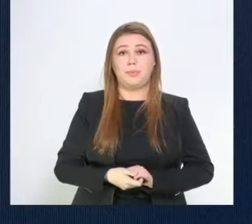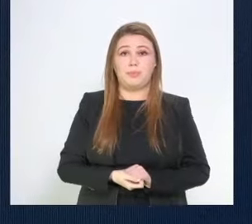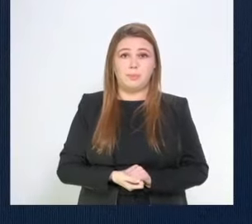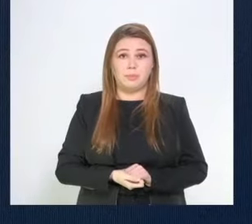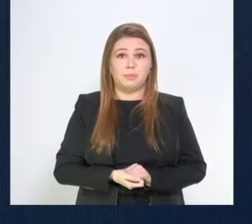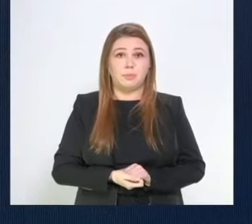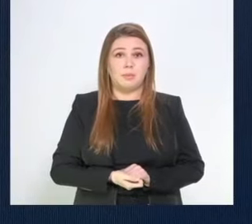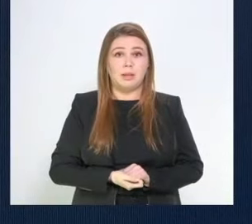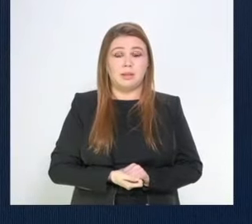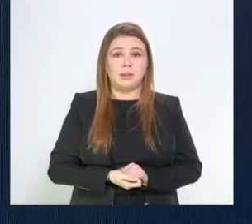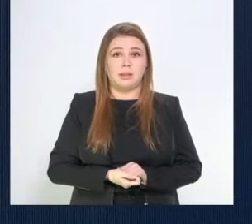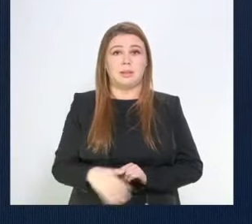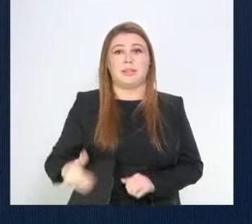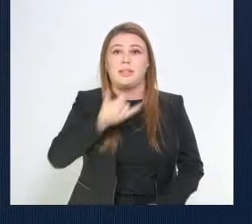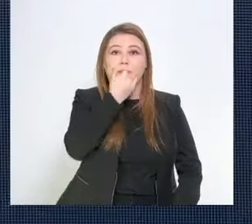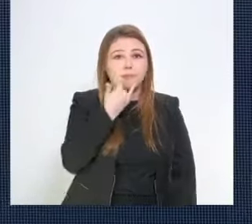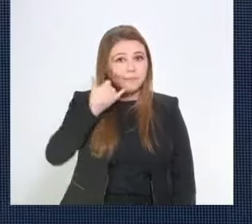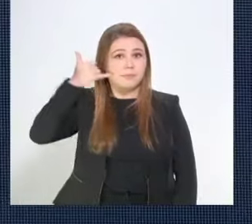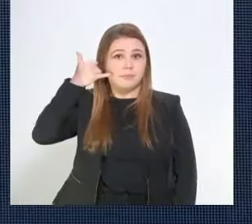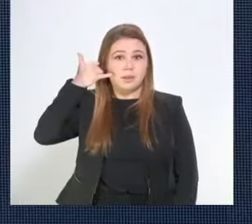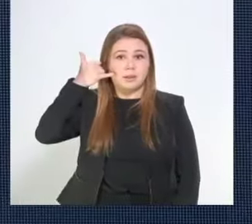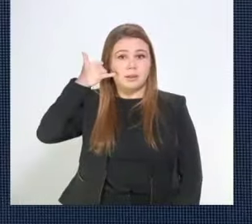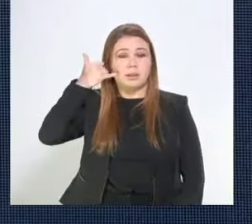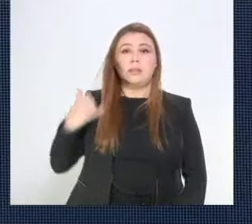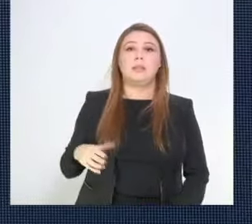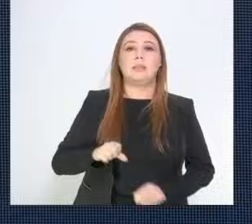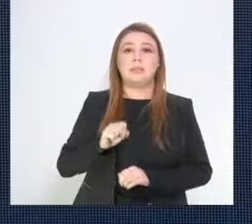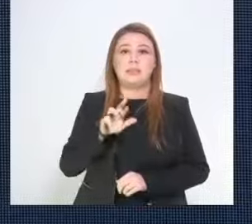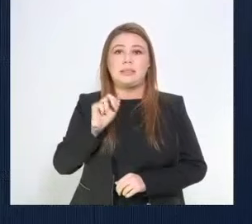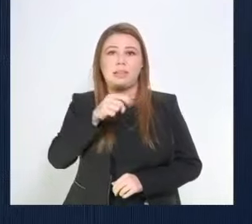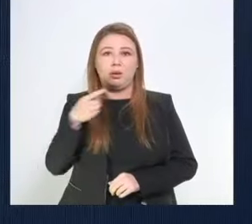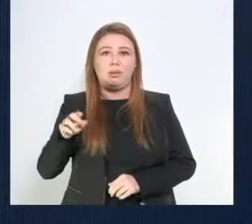Andréa Caldas, da Federação PSOL Rede.